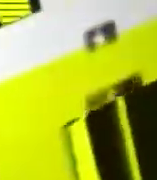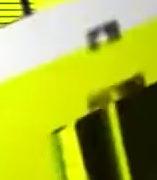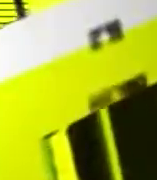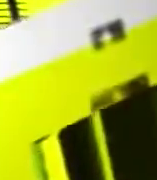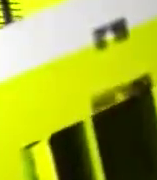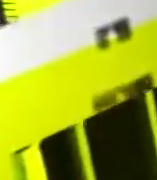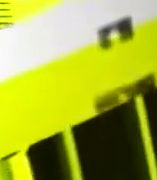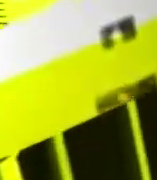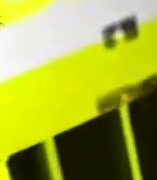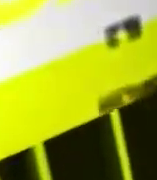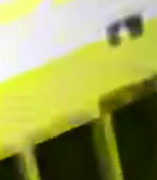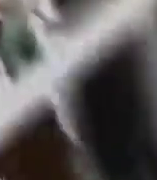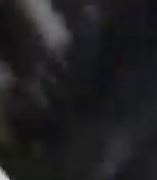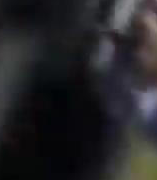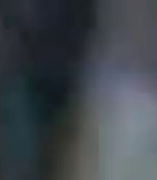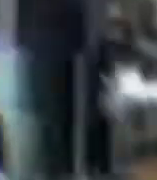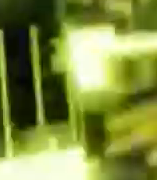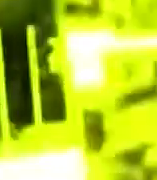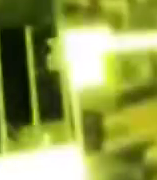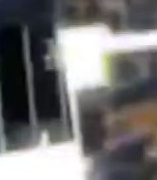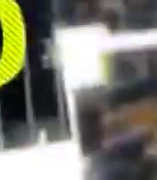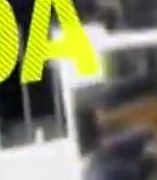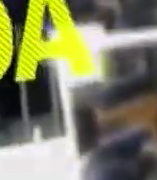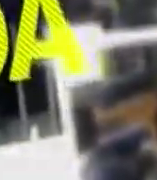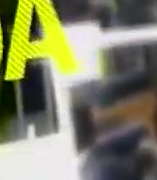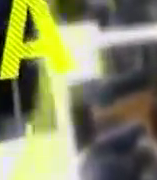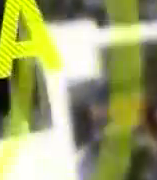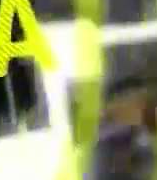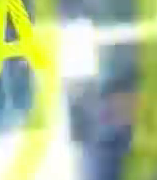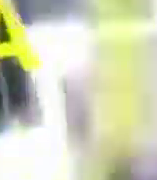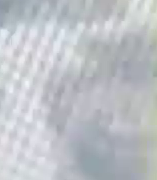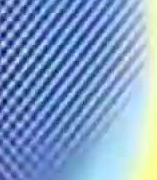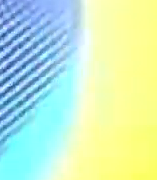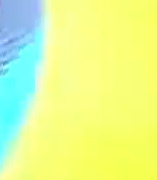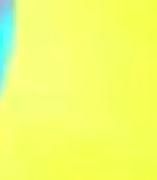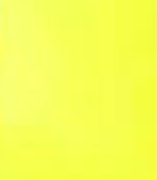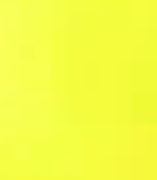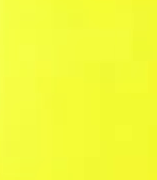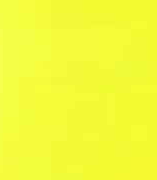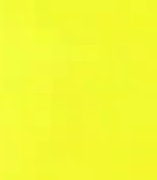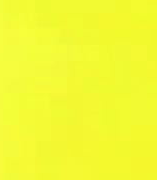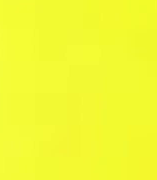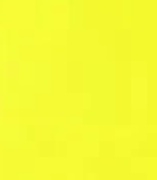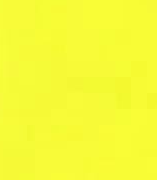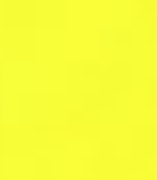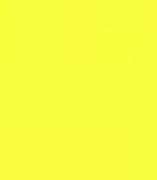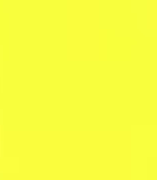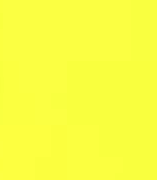Um segundo encaminhamento. Ministério de Santos, no meu estado de São Paulo.